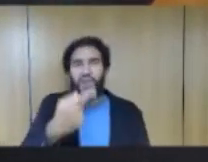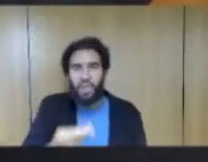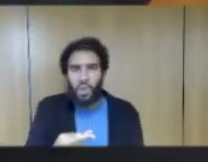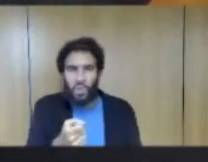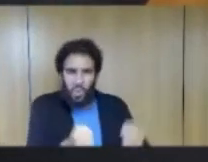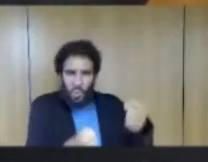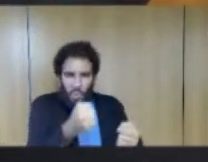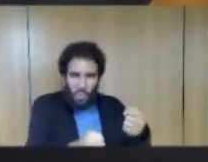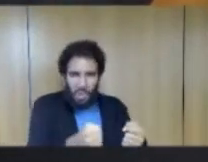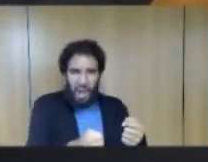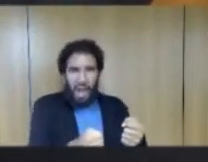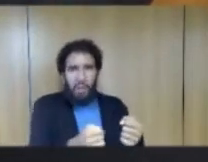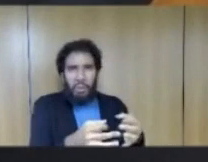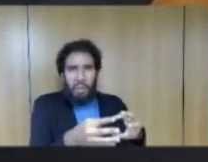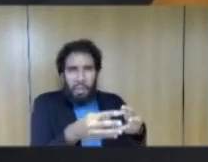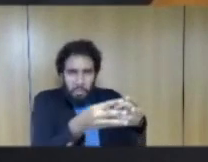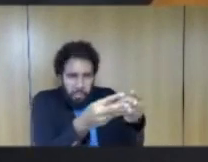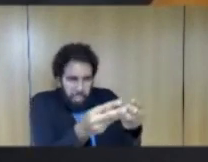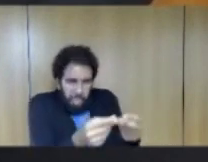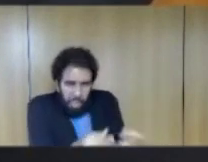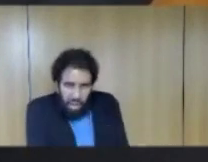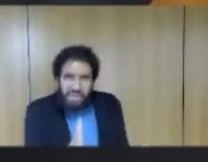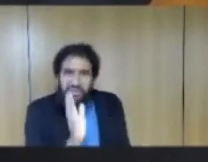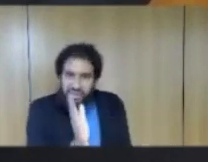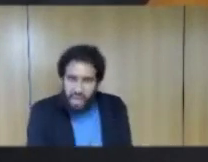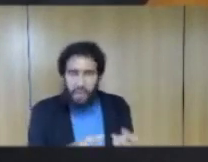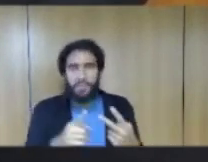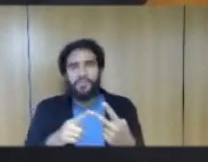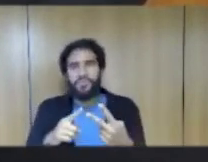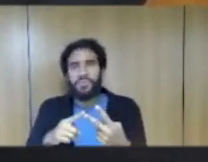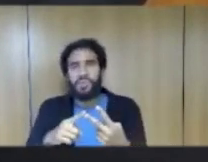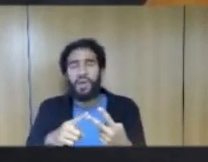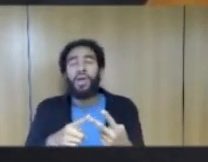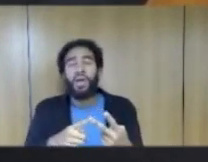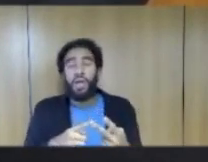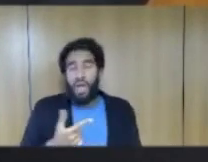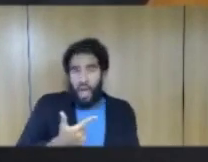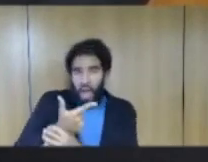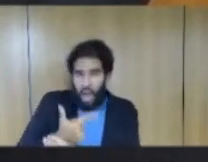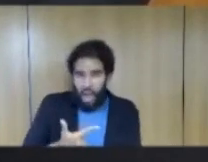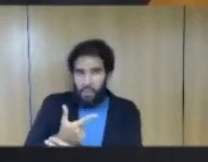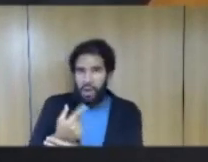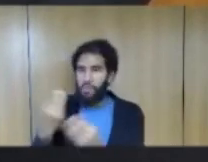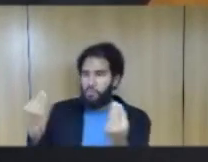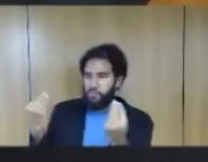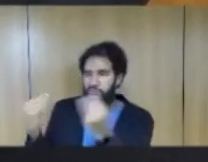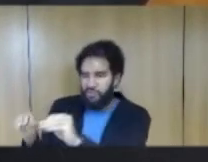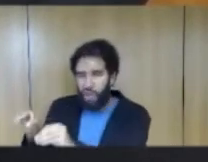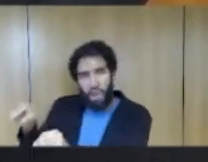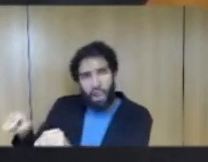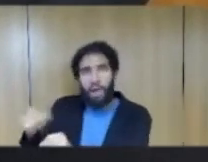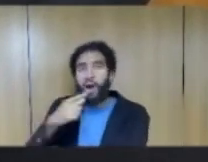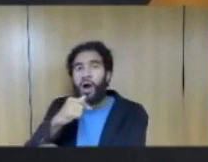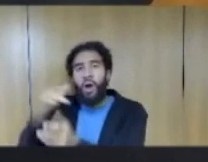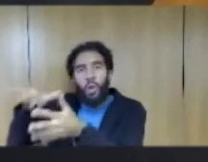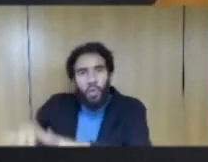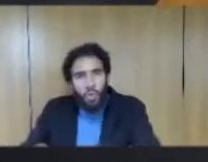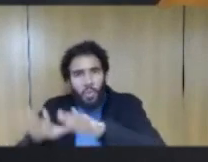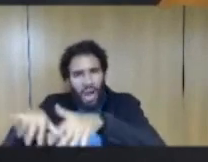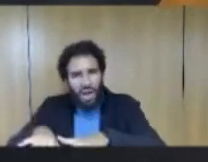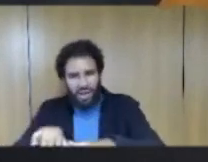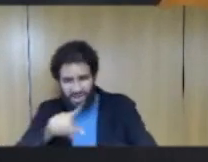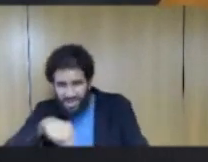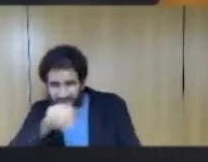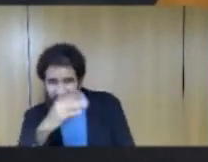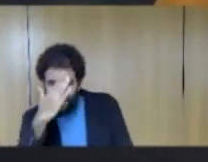destruído havia também aquela suspeita das Armas terem sido jogadas no mar com essa delação senhores acreditam que ainda é